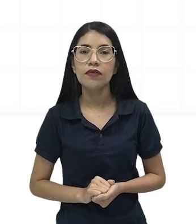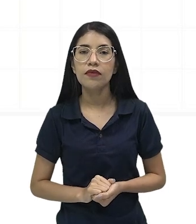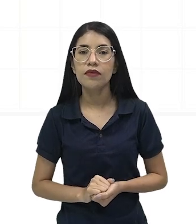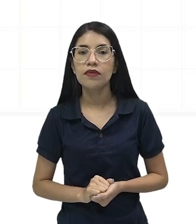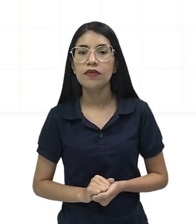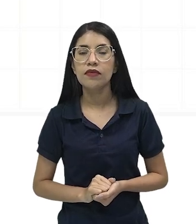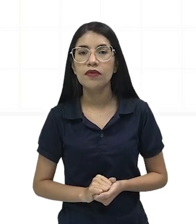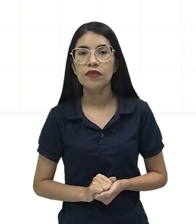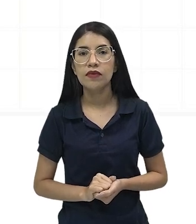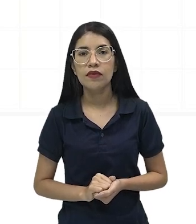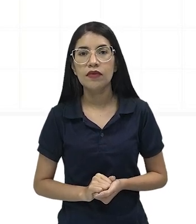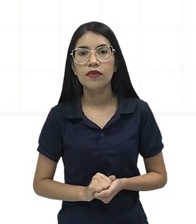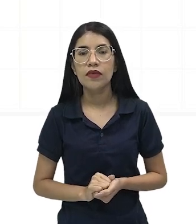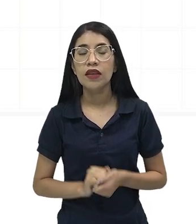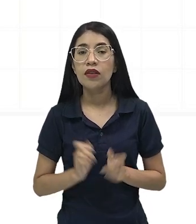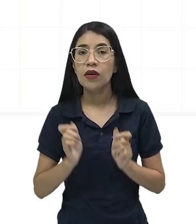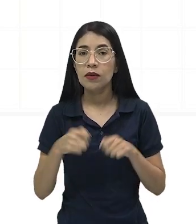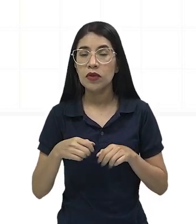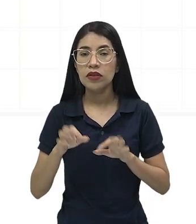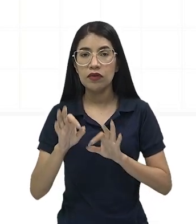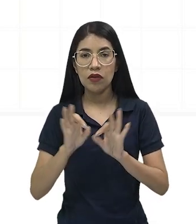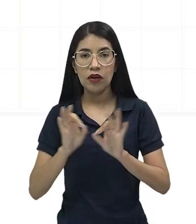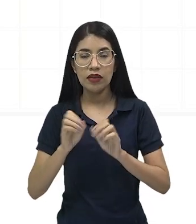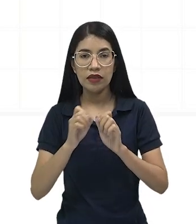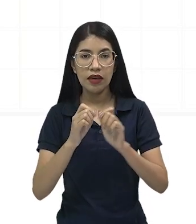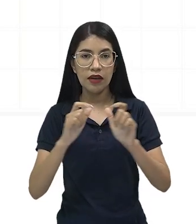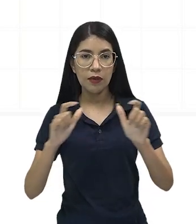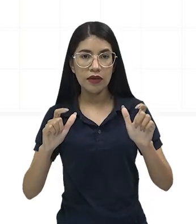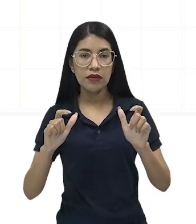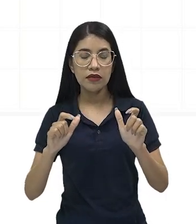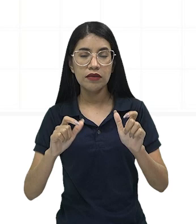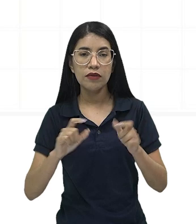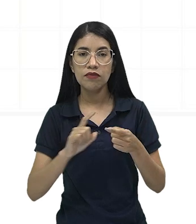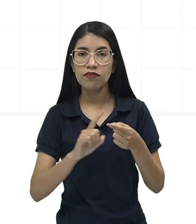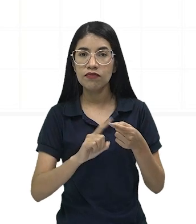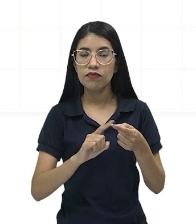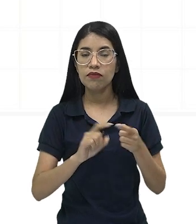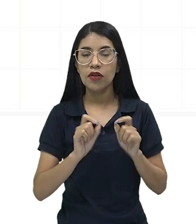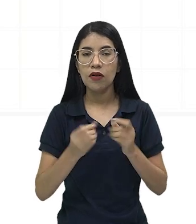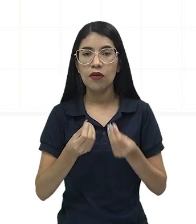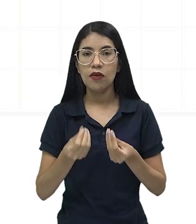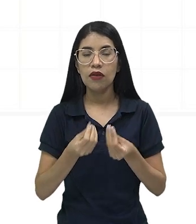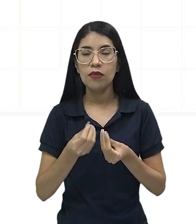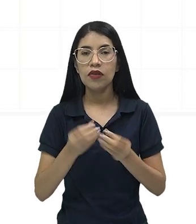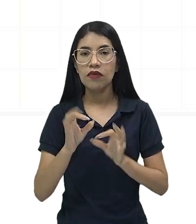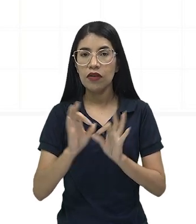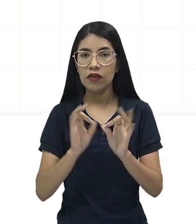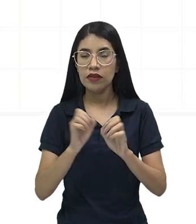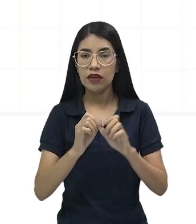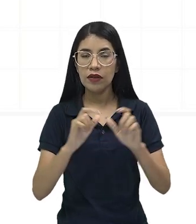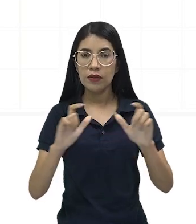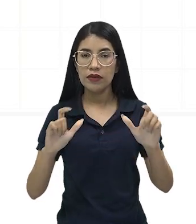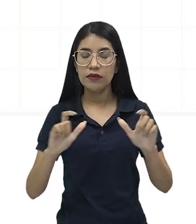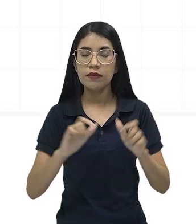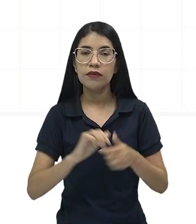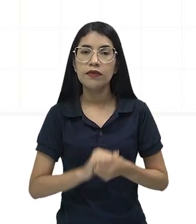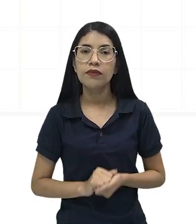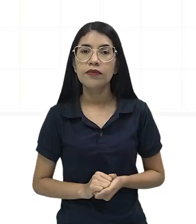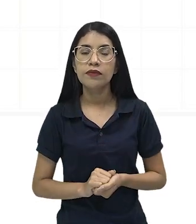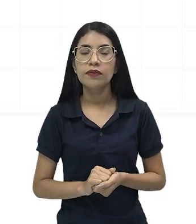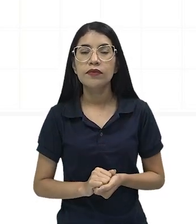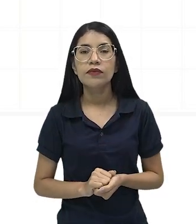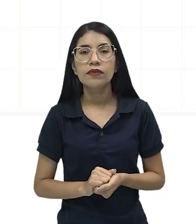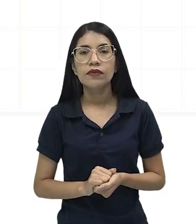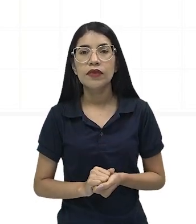isso eu já posso montar a primeira equação, olha. Qual vai ser a nossa primeira equação? Quer